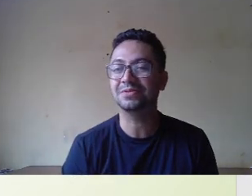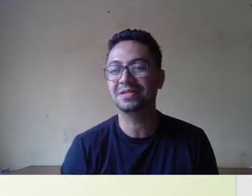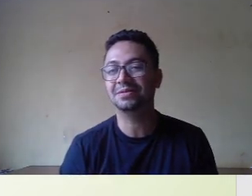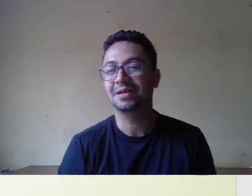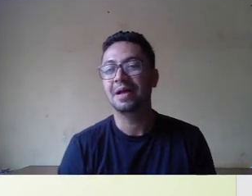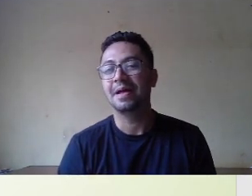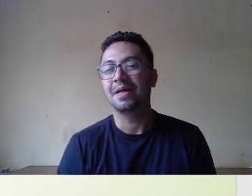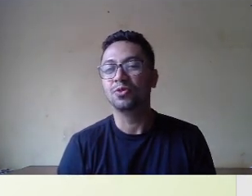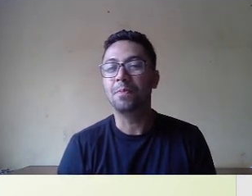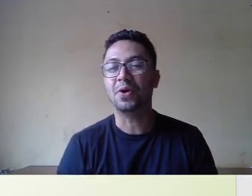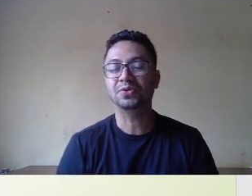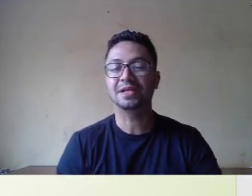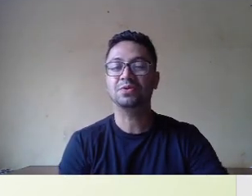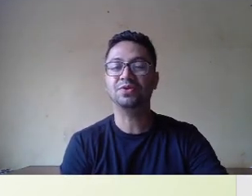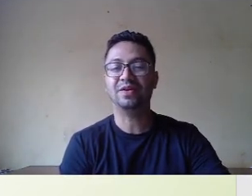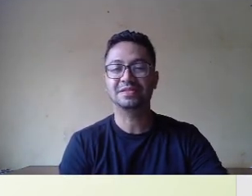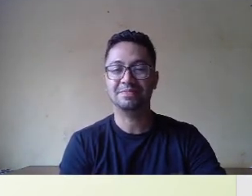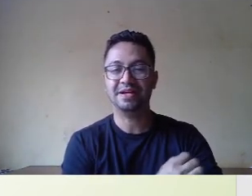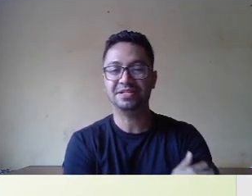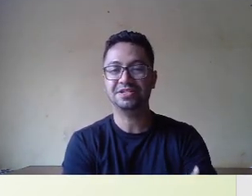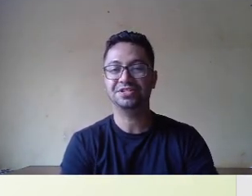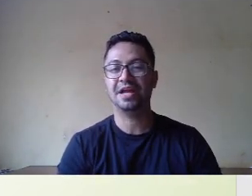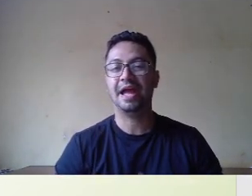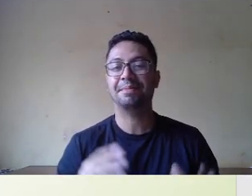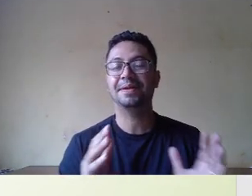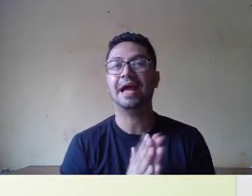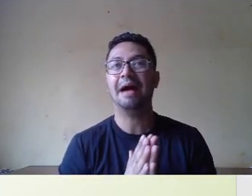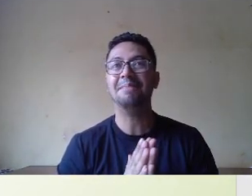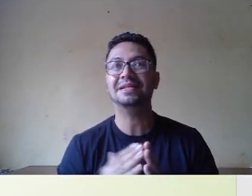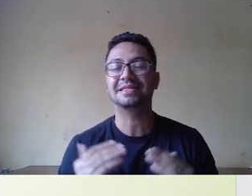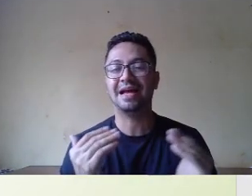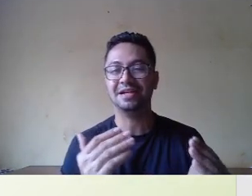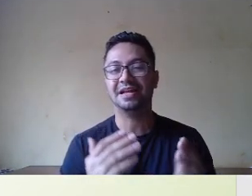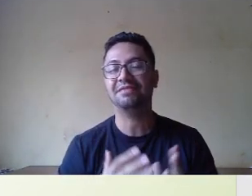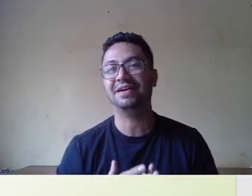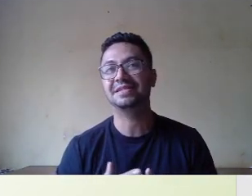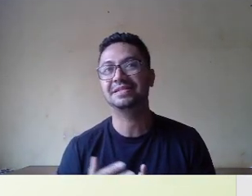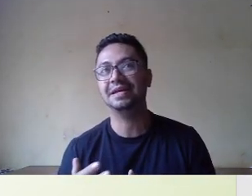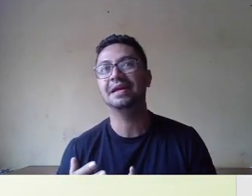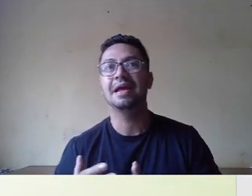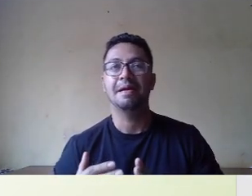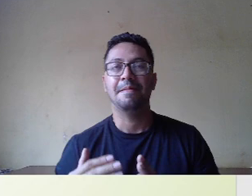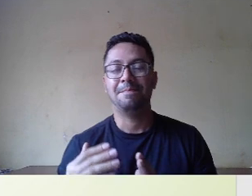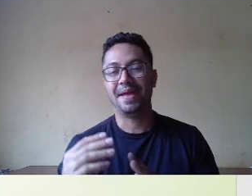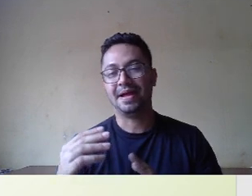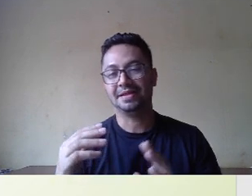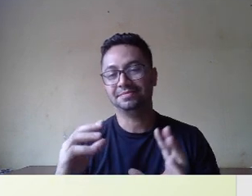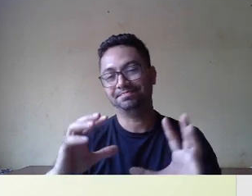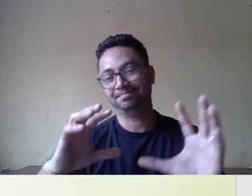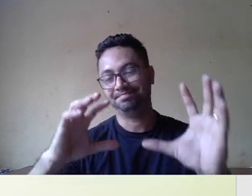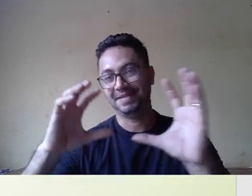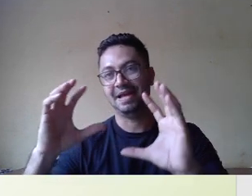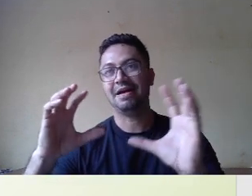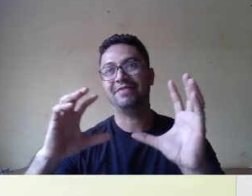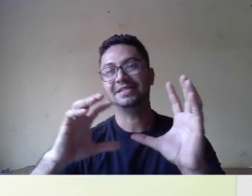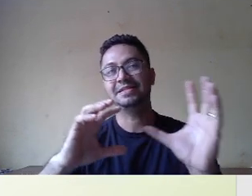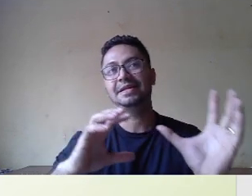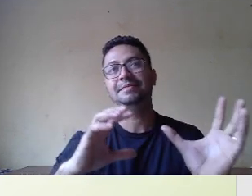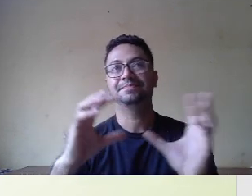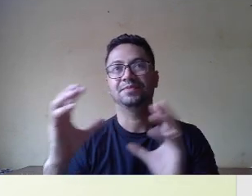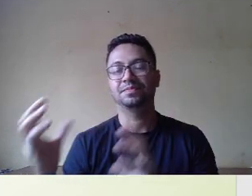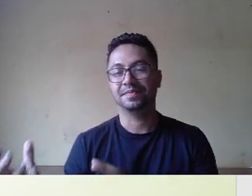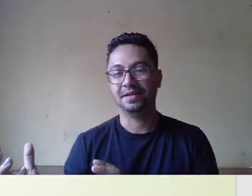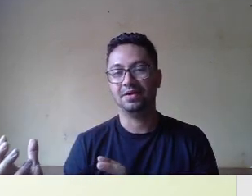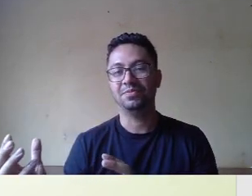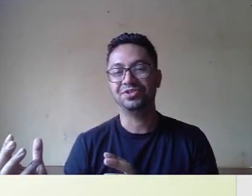quando traduzida do português. Quando eu falo semântica, gente, é que a mensagem ela vai ser pegada, né? Ela vai